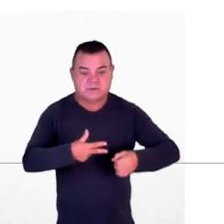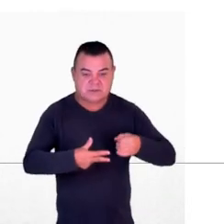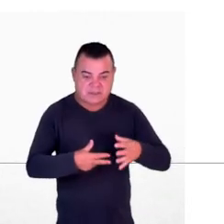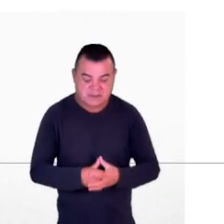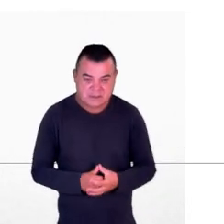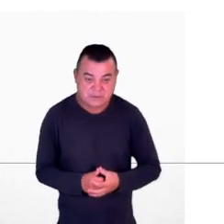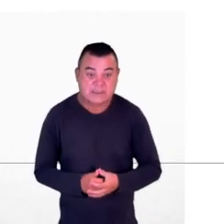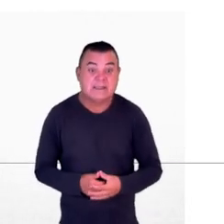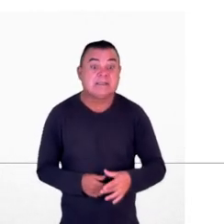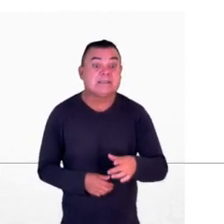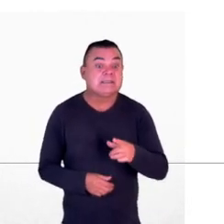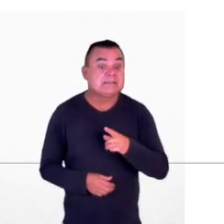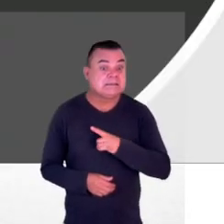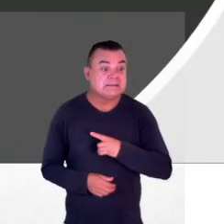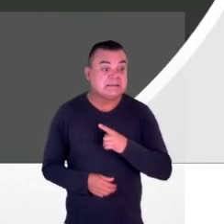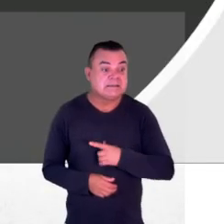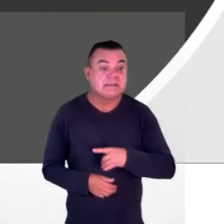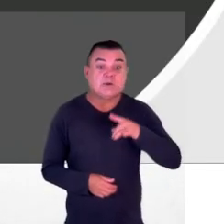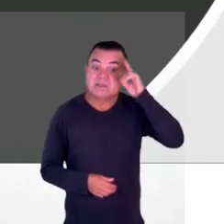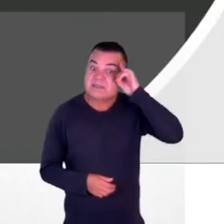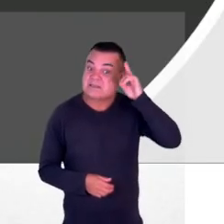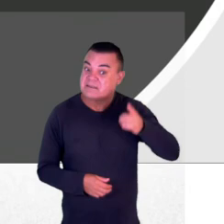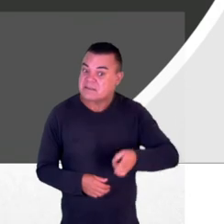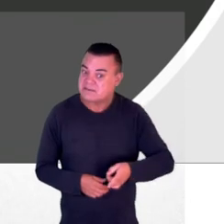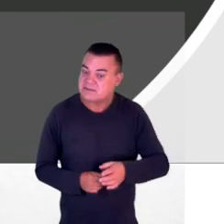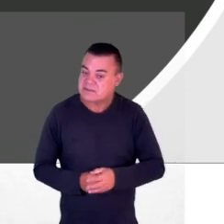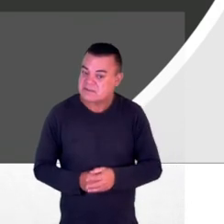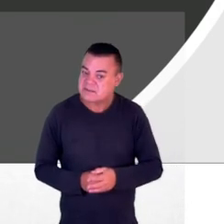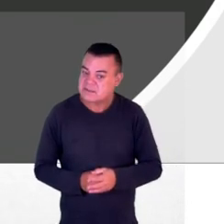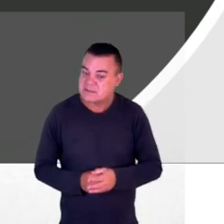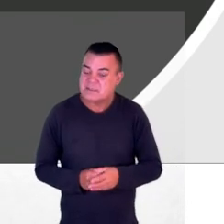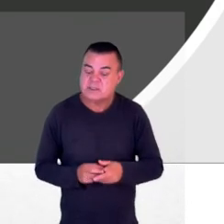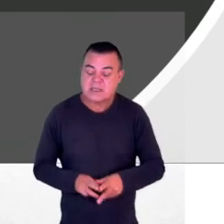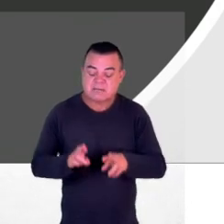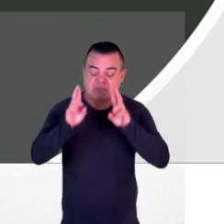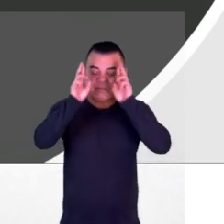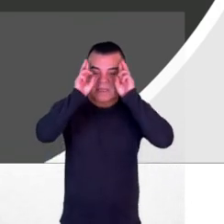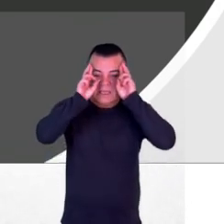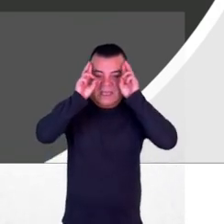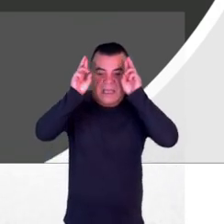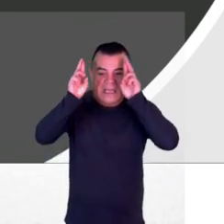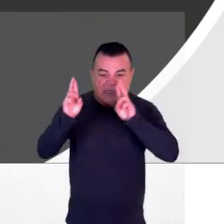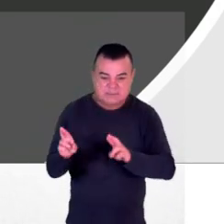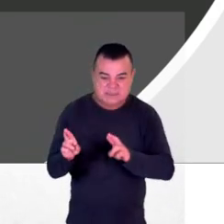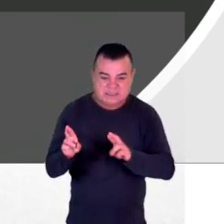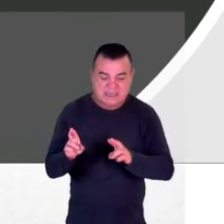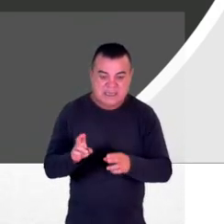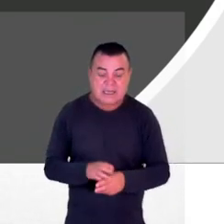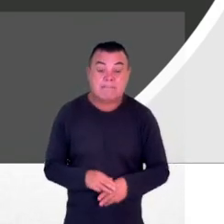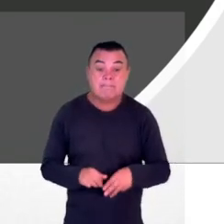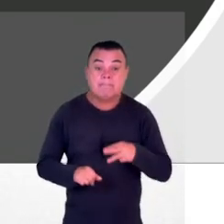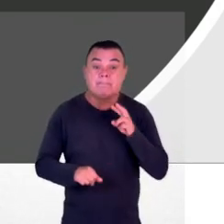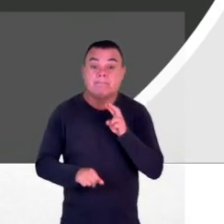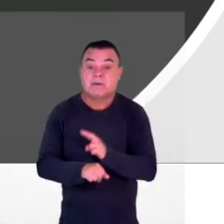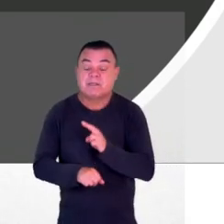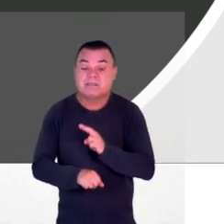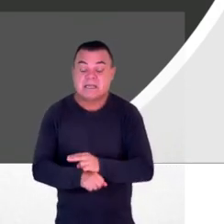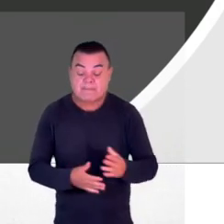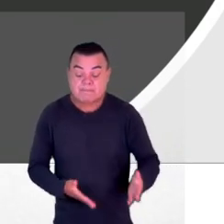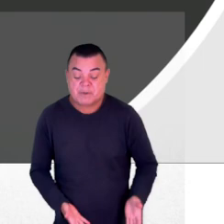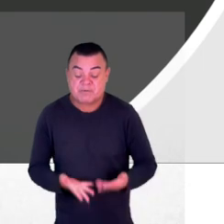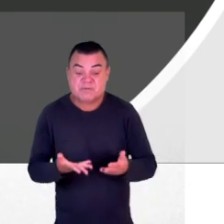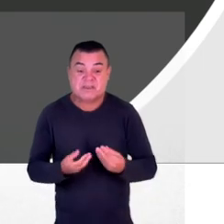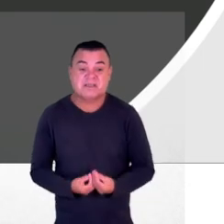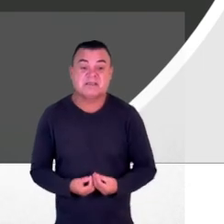né tem o dever de respeitar proteger promover e garantir o